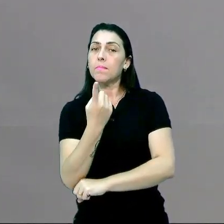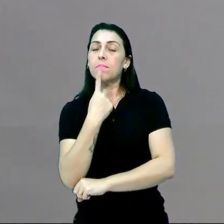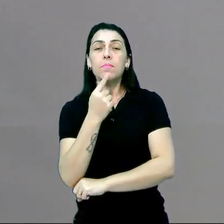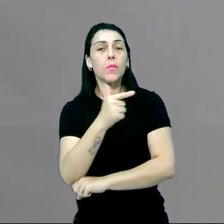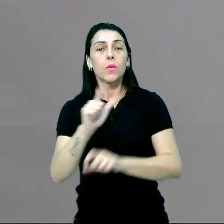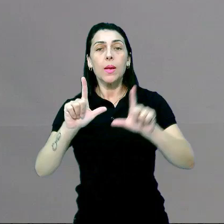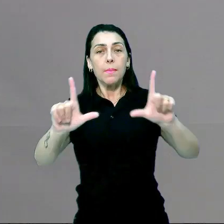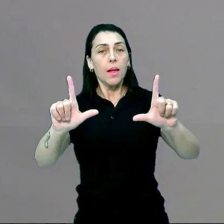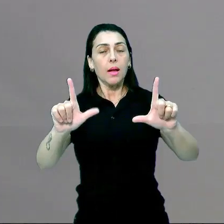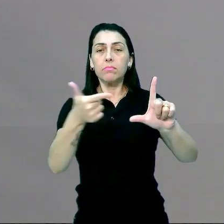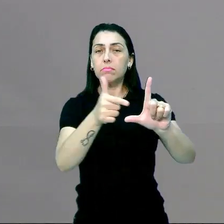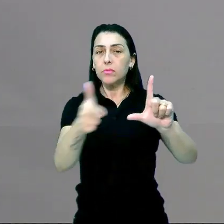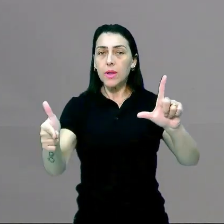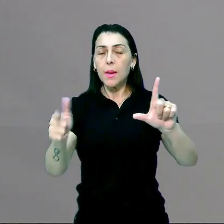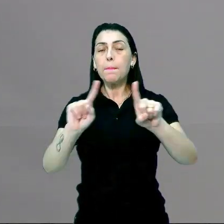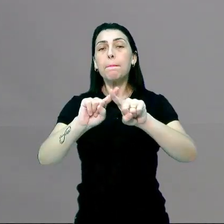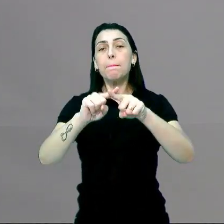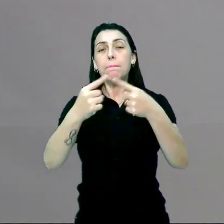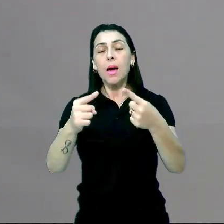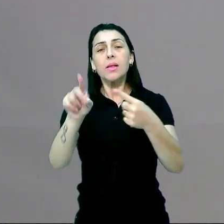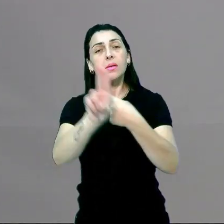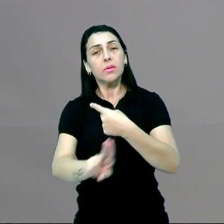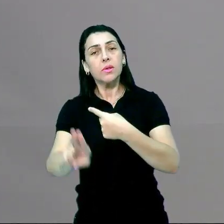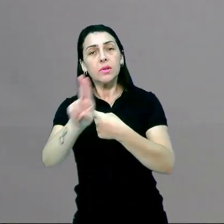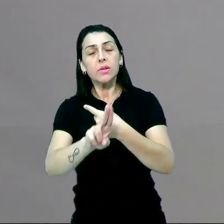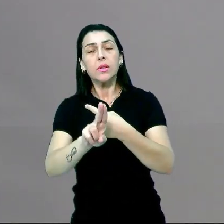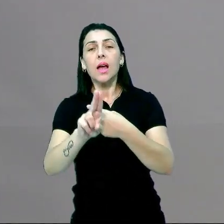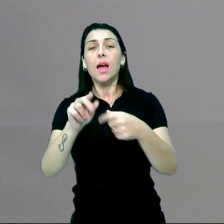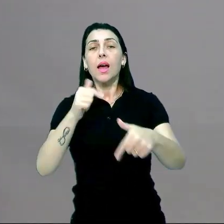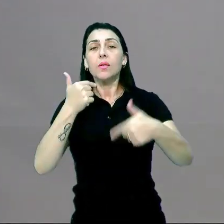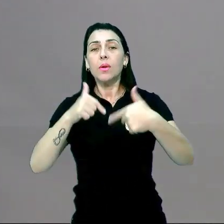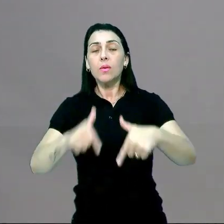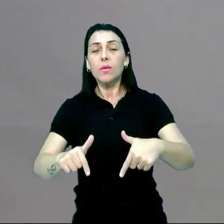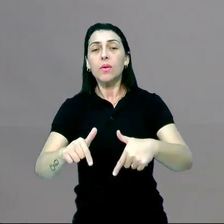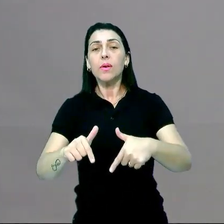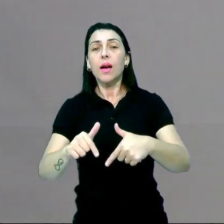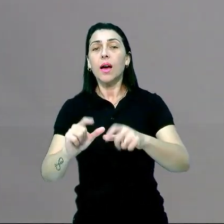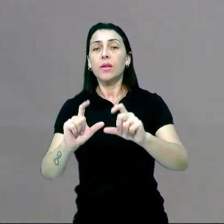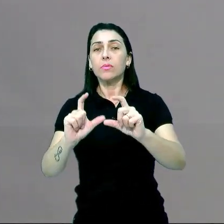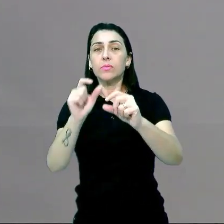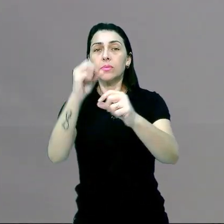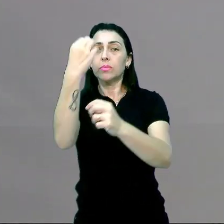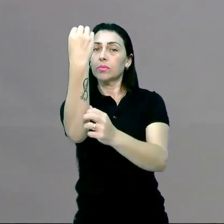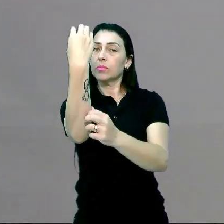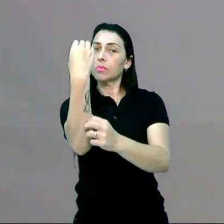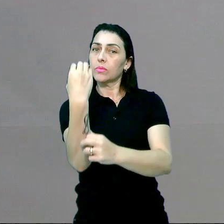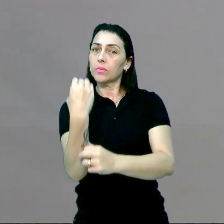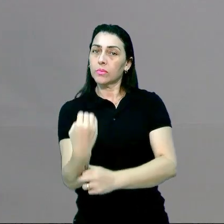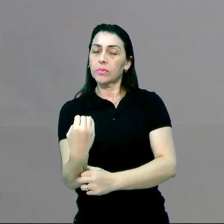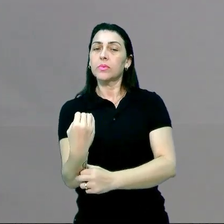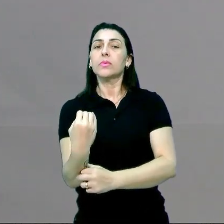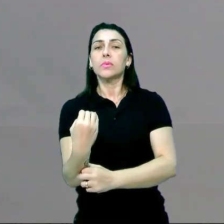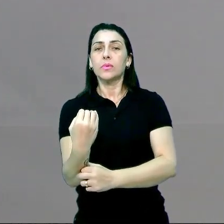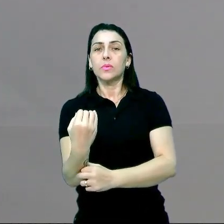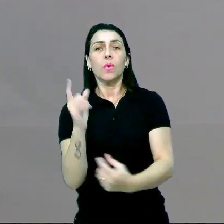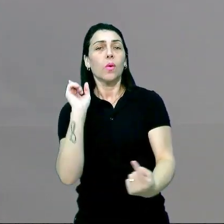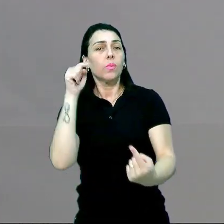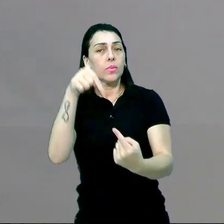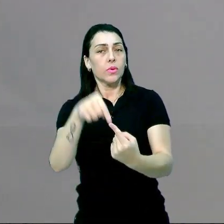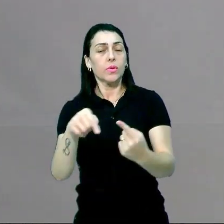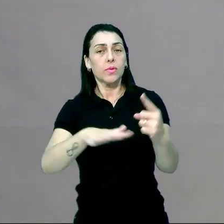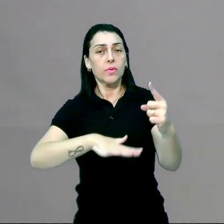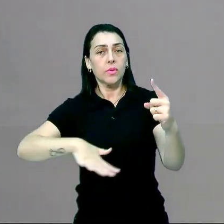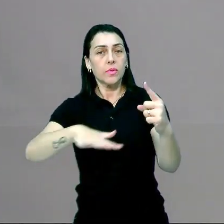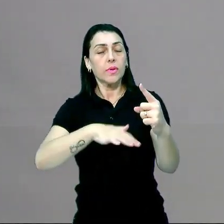nenhuma placa de pare lá, mas é utilizada uma linguagem não verbal. Eu sei que aquele semáforo ele está ali com a função